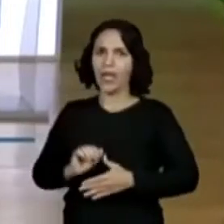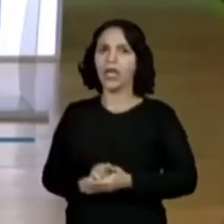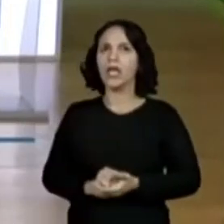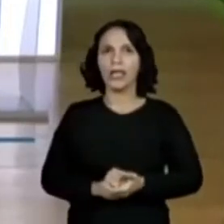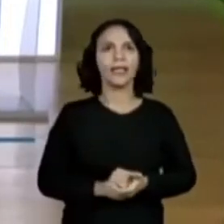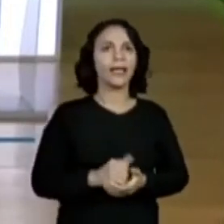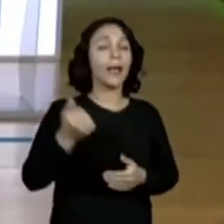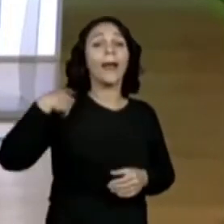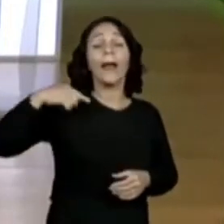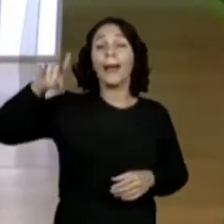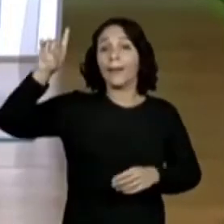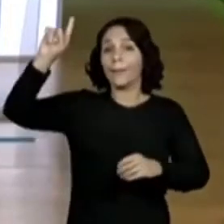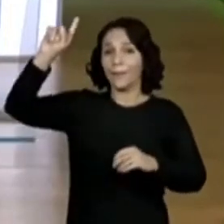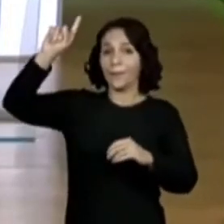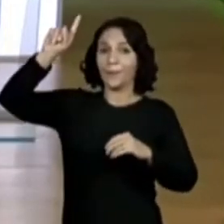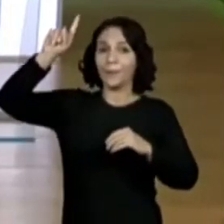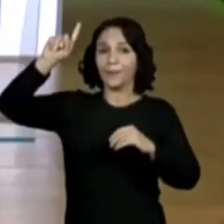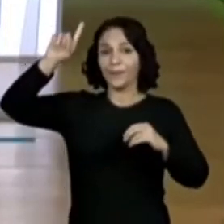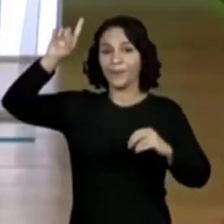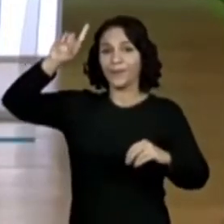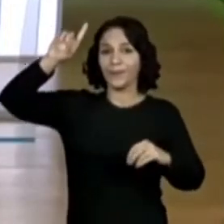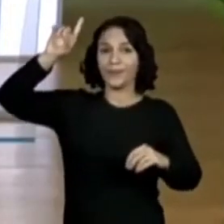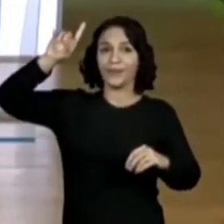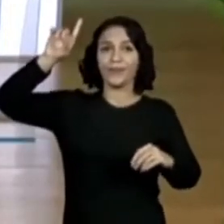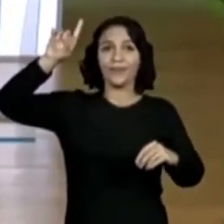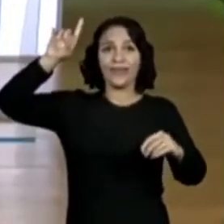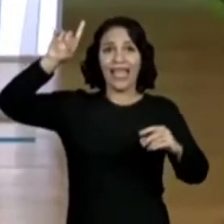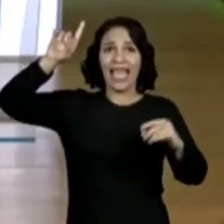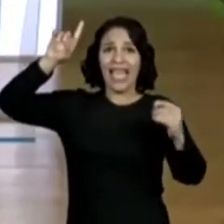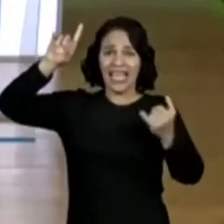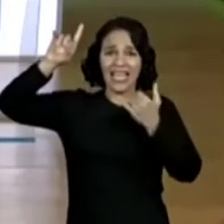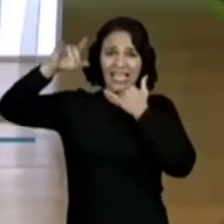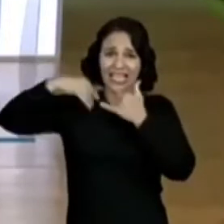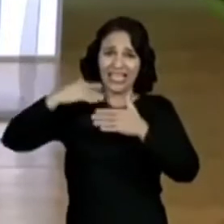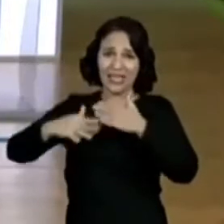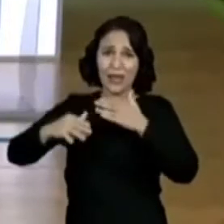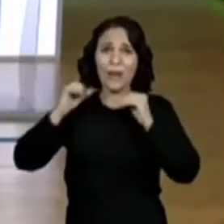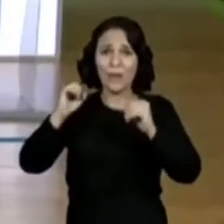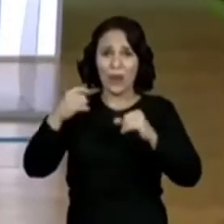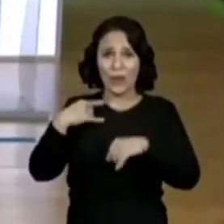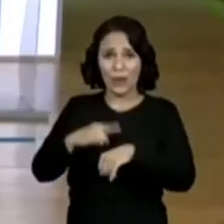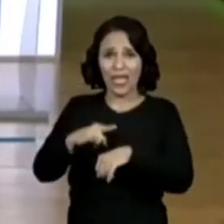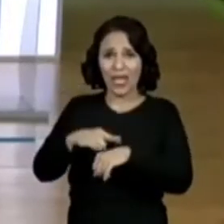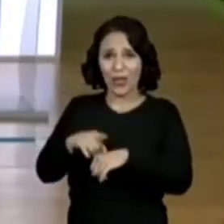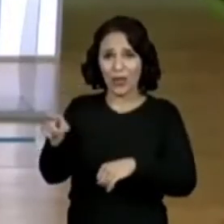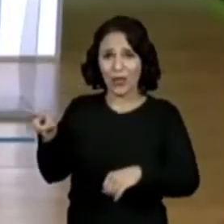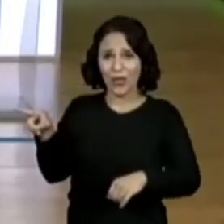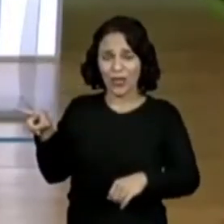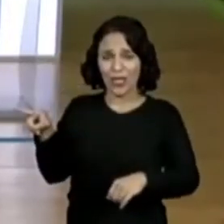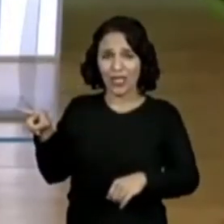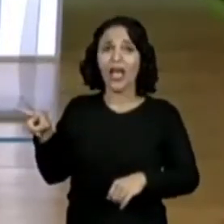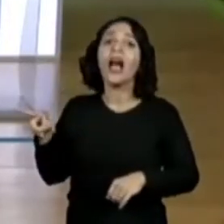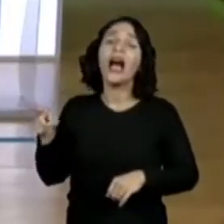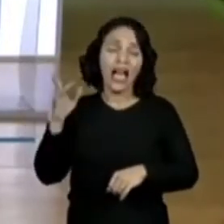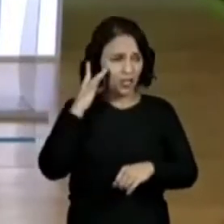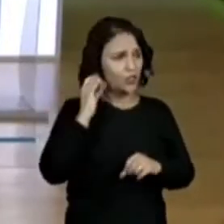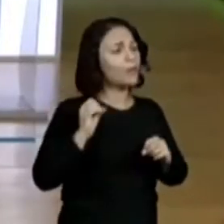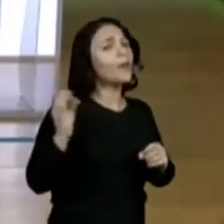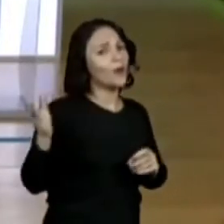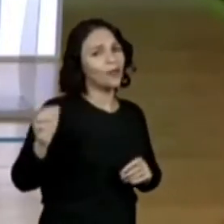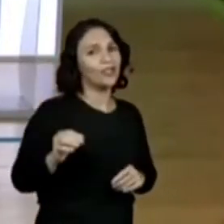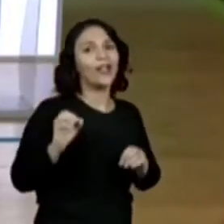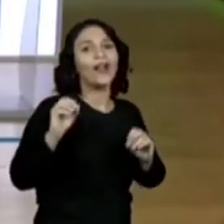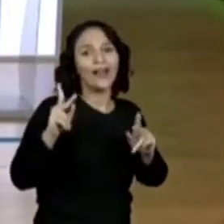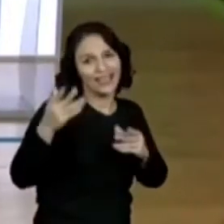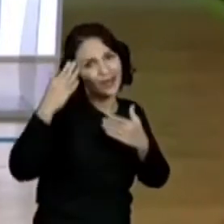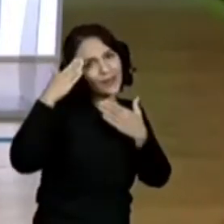bom. Depois Dá de licença. fita crepe, Sem querer atrapalhar. Posso ir ao banheiro? acho que você pode. Ok,